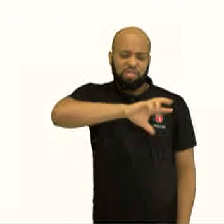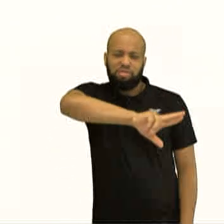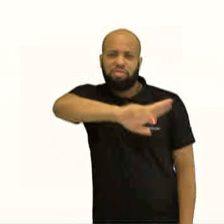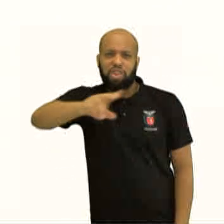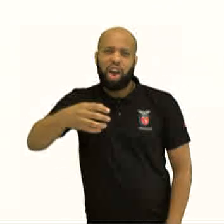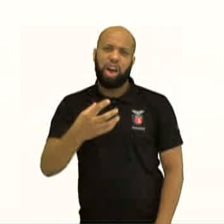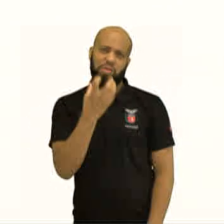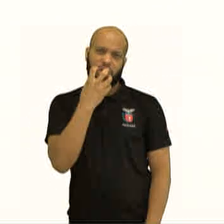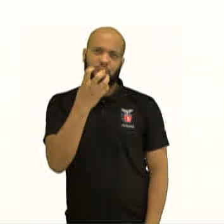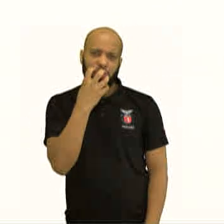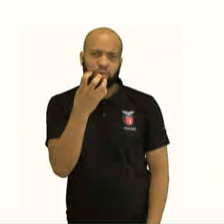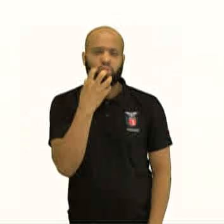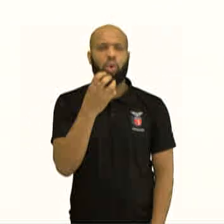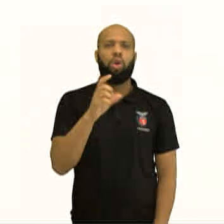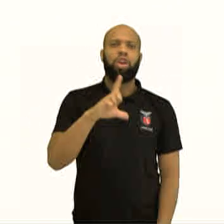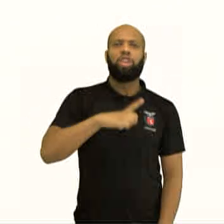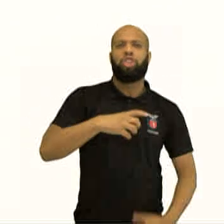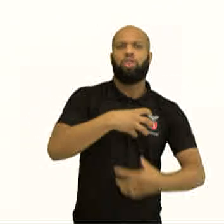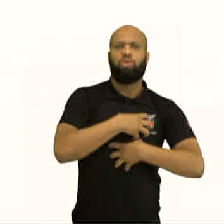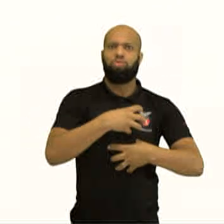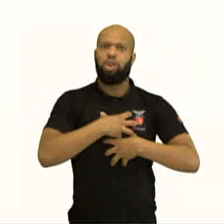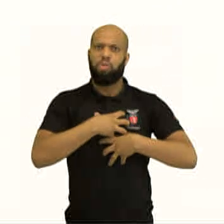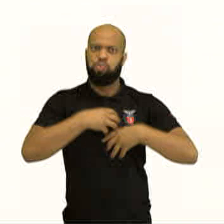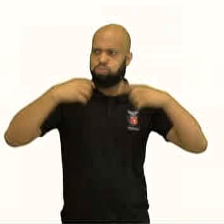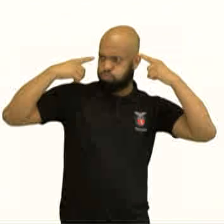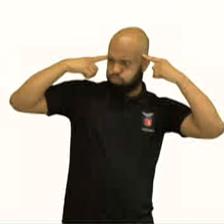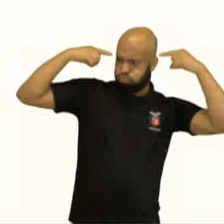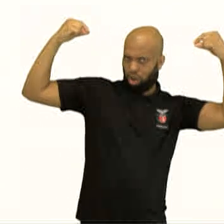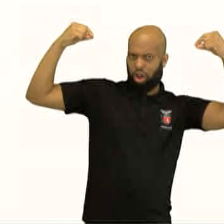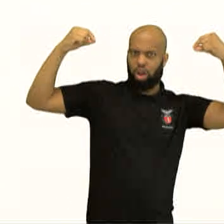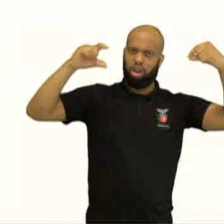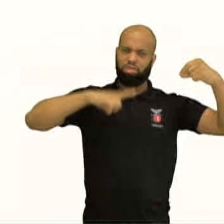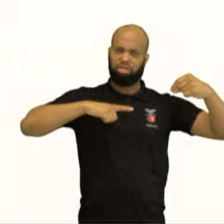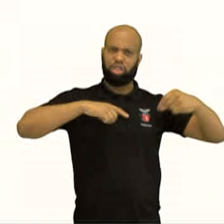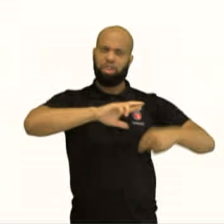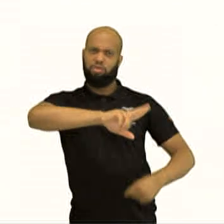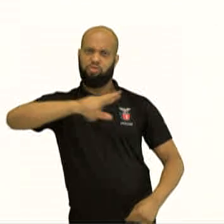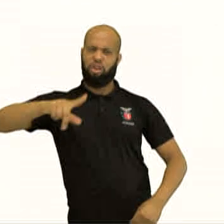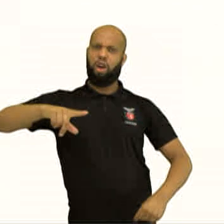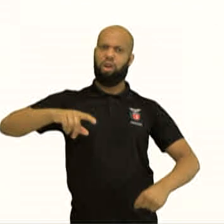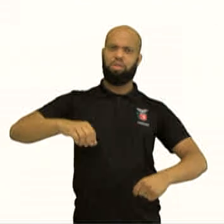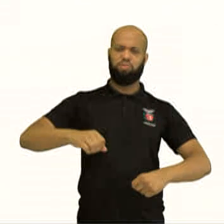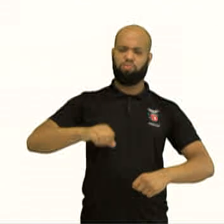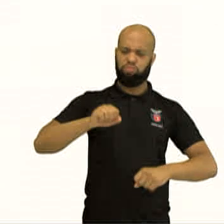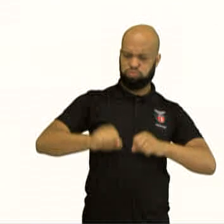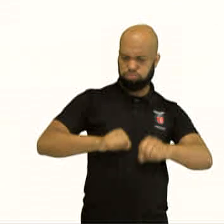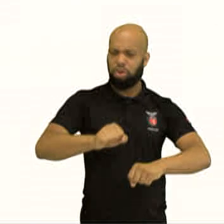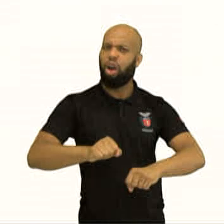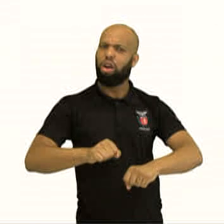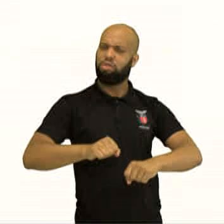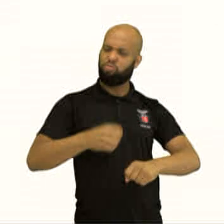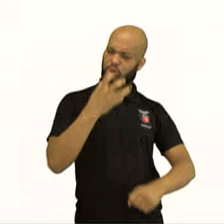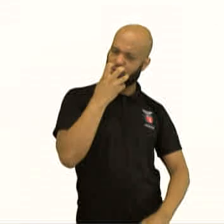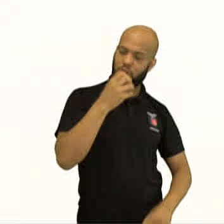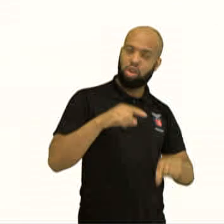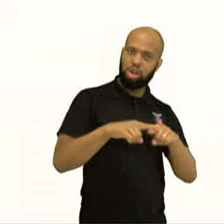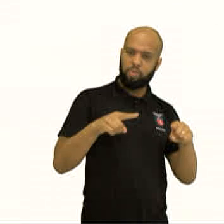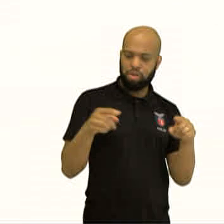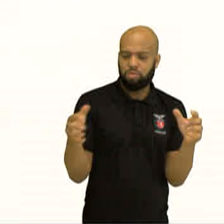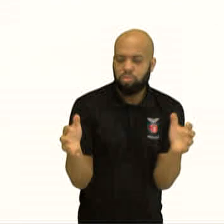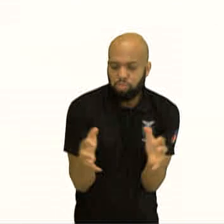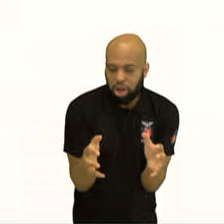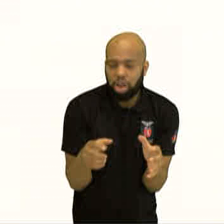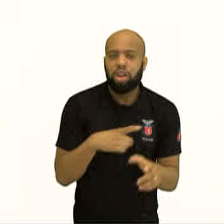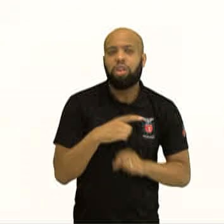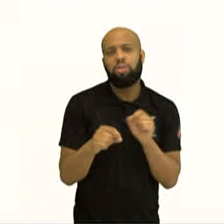juventude, policiais, Doberman, Setter, um galgo italiano, um pelo de arame, mas o cão pequeno traz